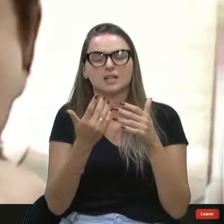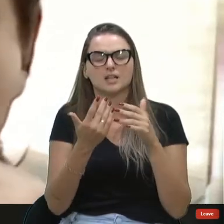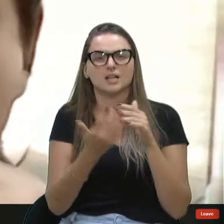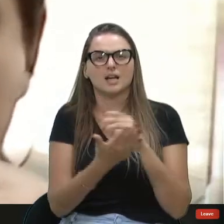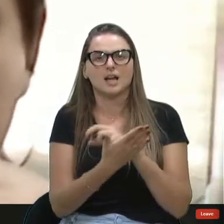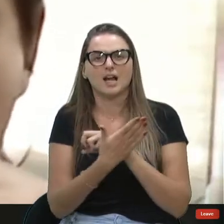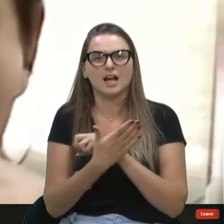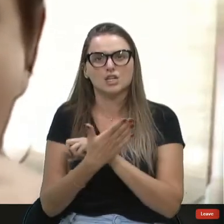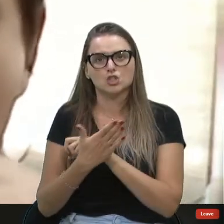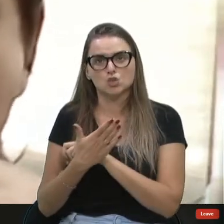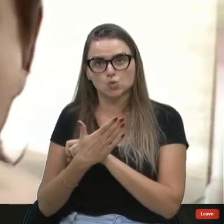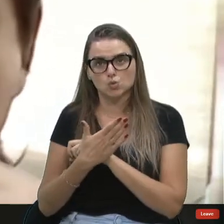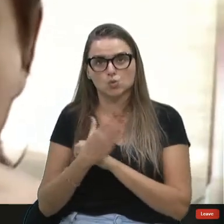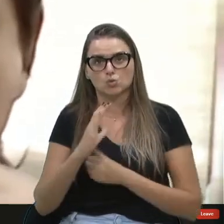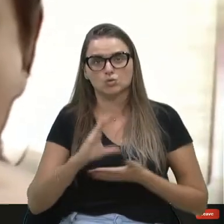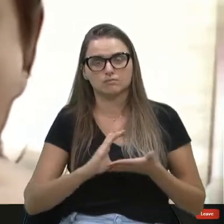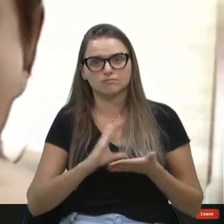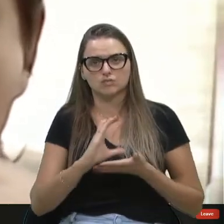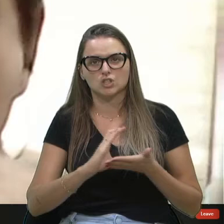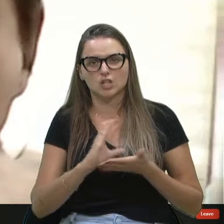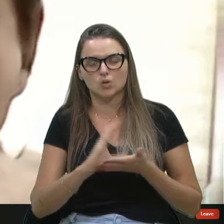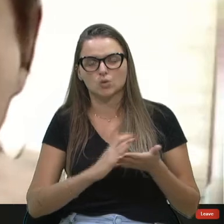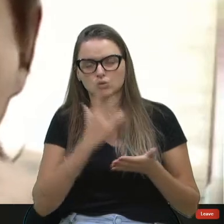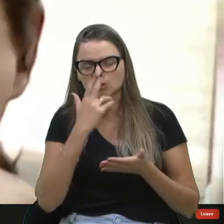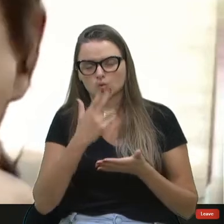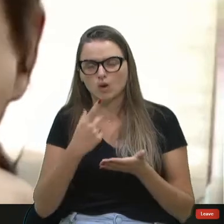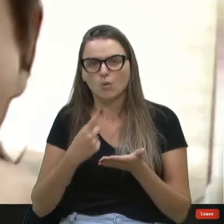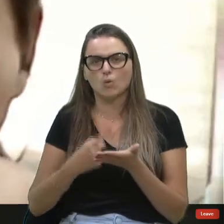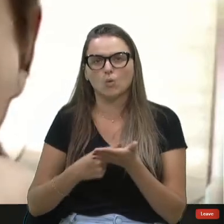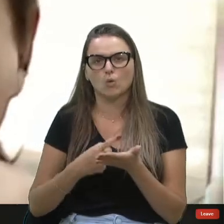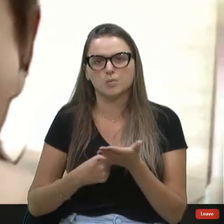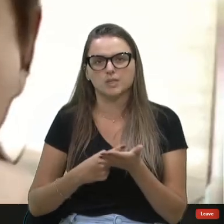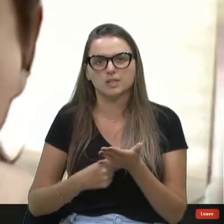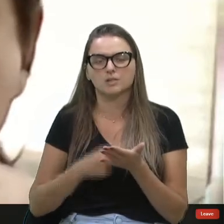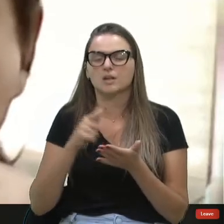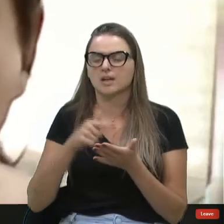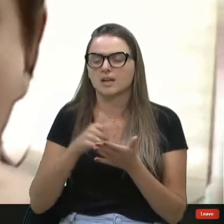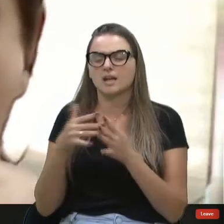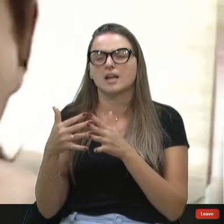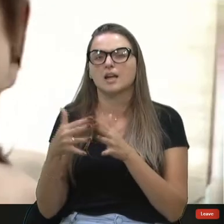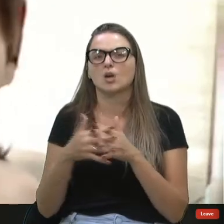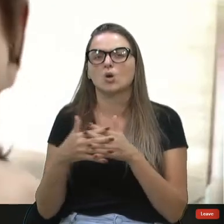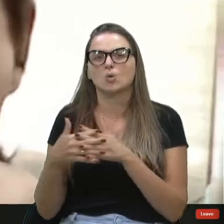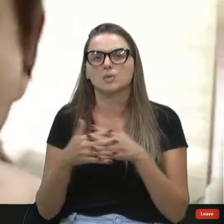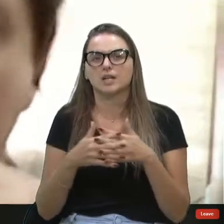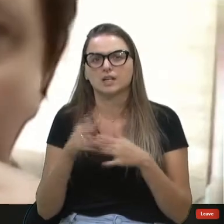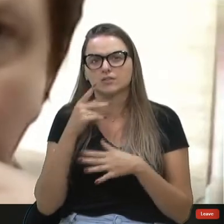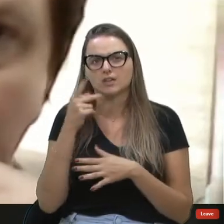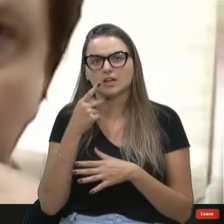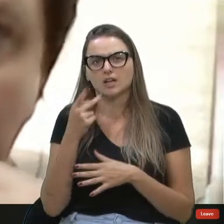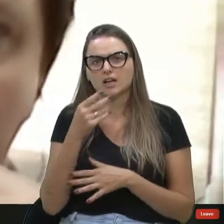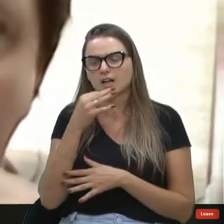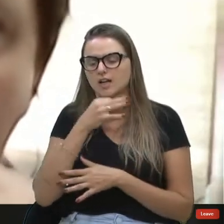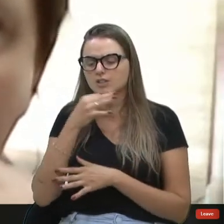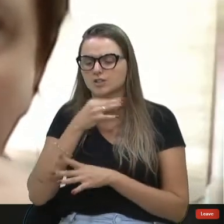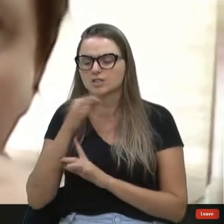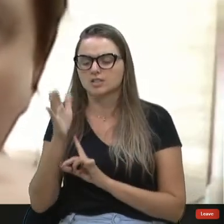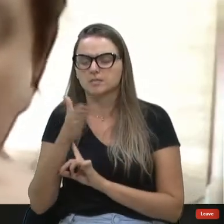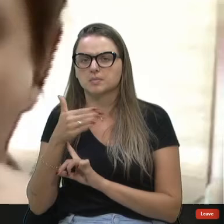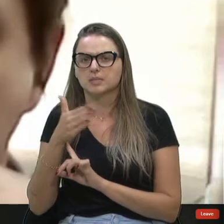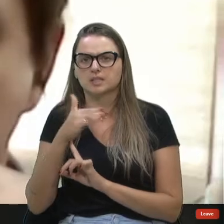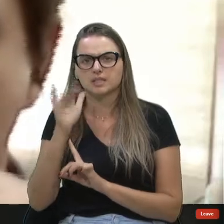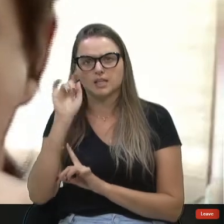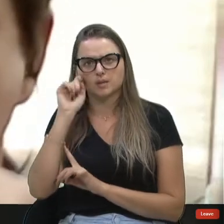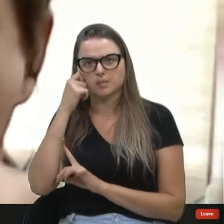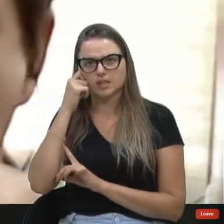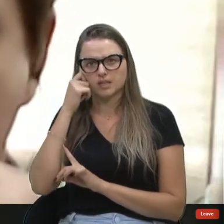transferência de recursos, como é o acordo. Então, assim, fica complicado dizer, porque Caxias está na bandeira preta. Na